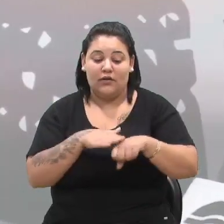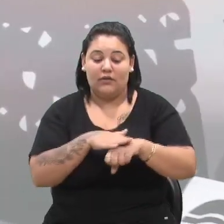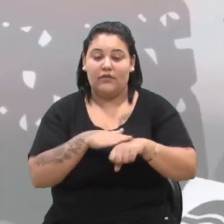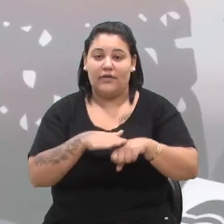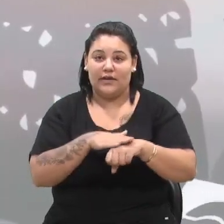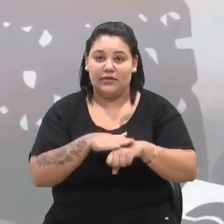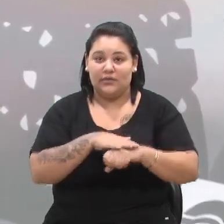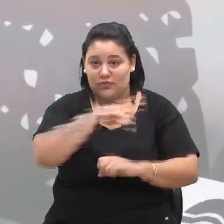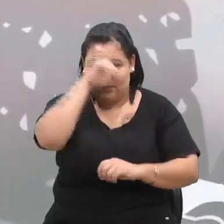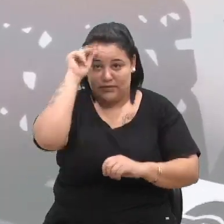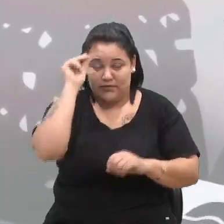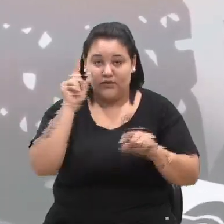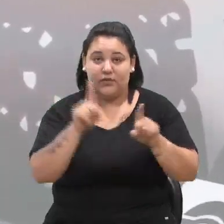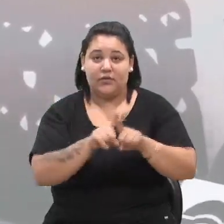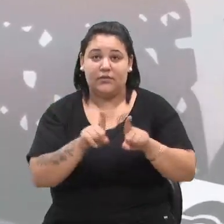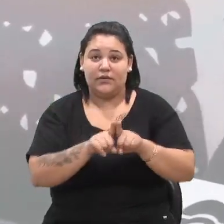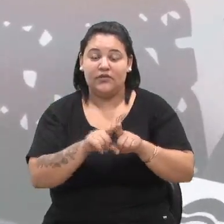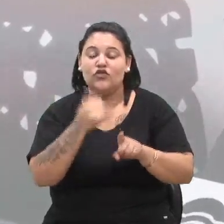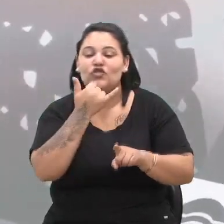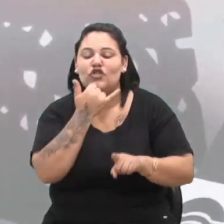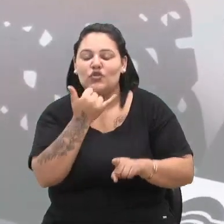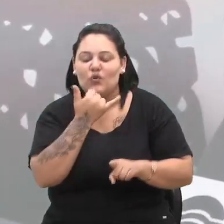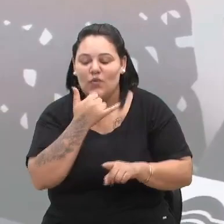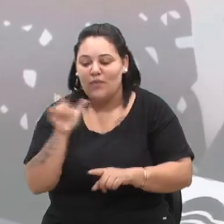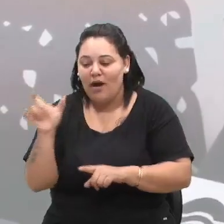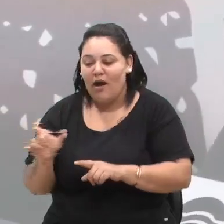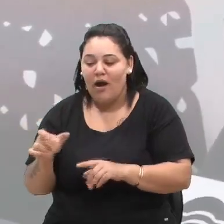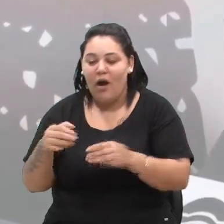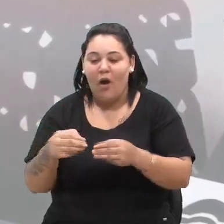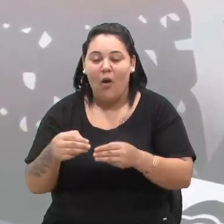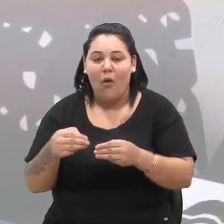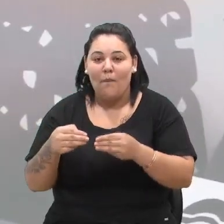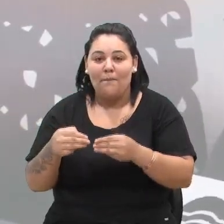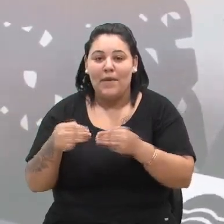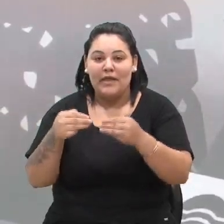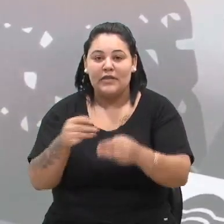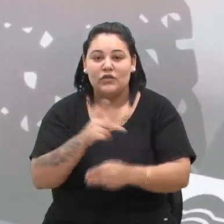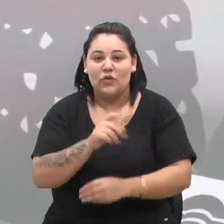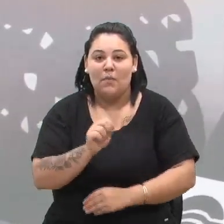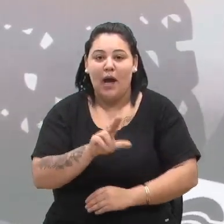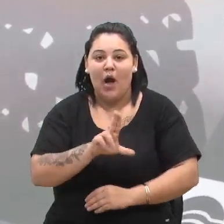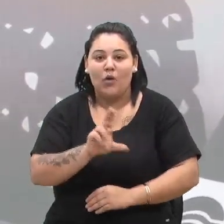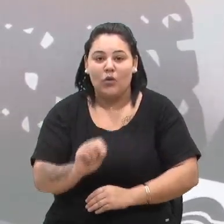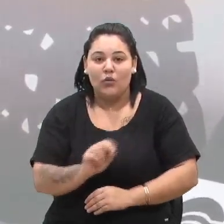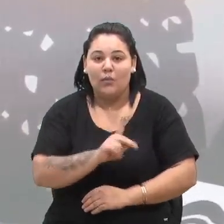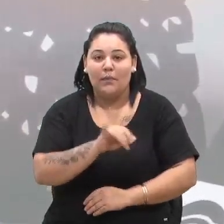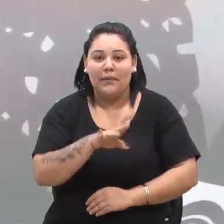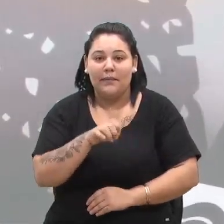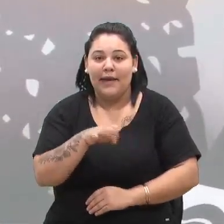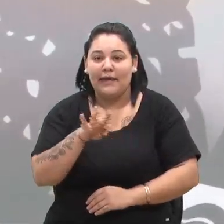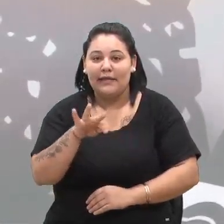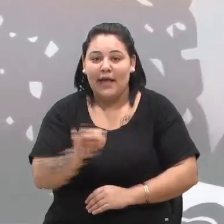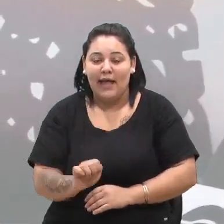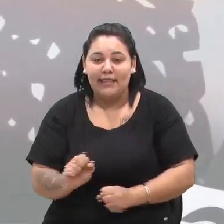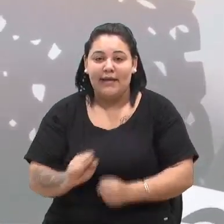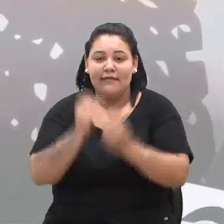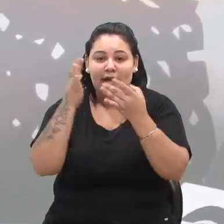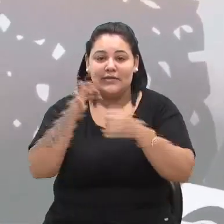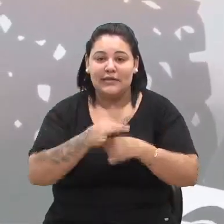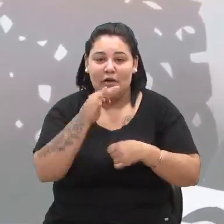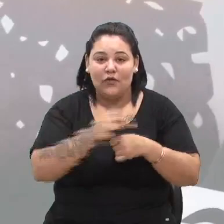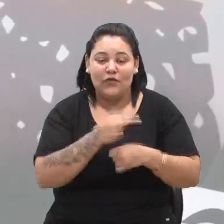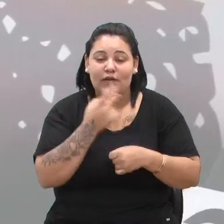prefeito, com o ministro Paulo Pimenta, na Festa da Uva, ele também colocou do desejo e